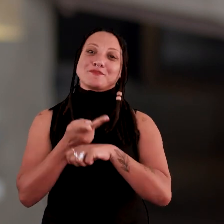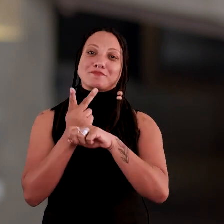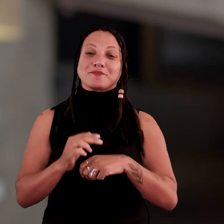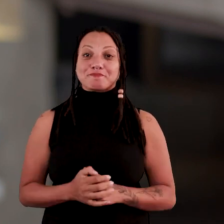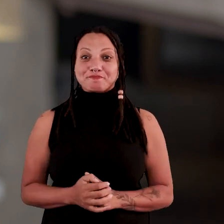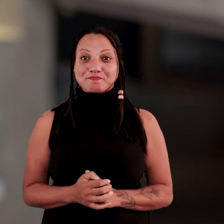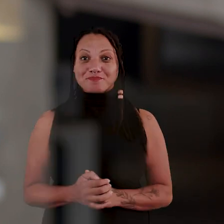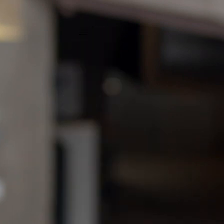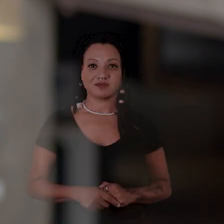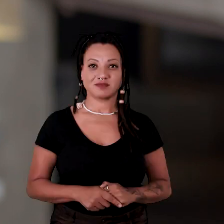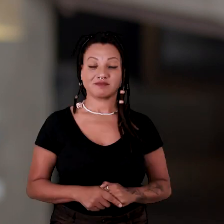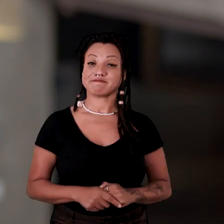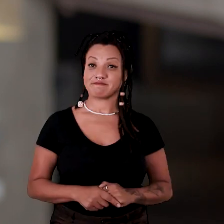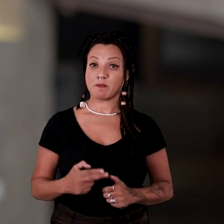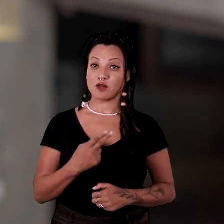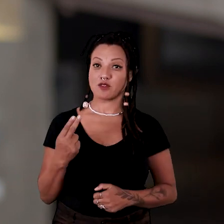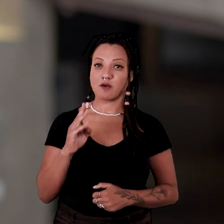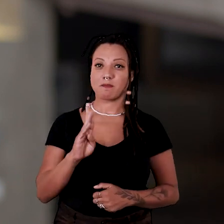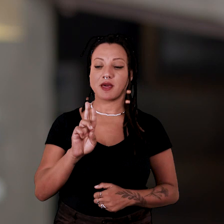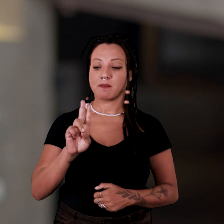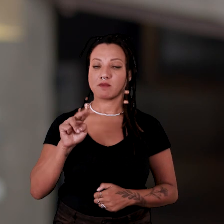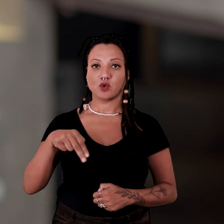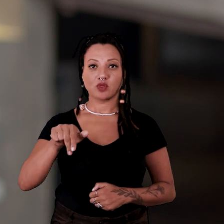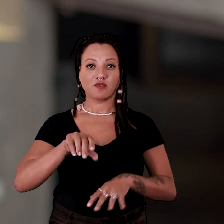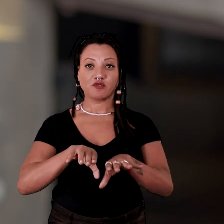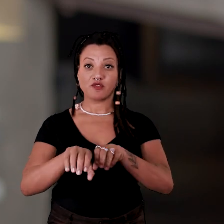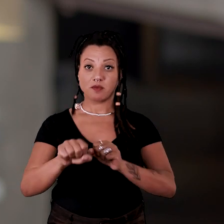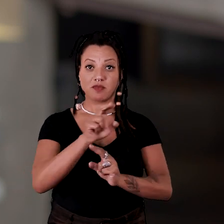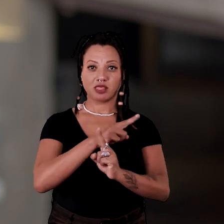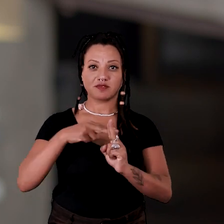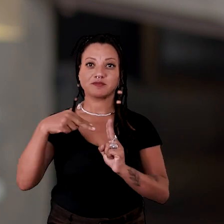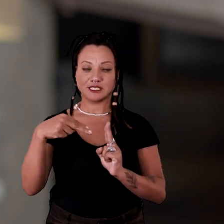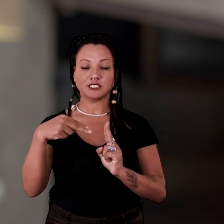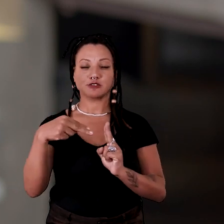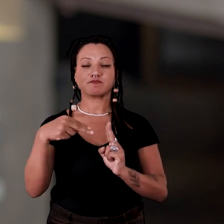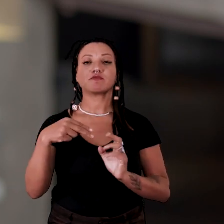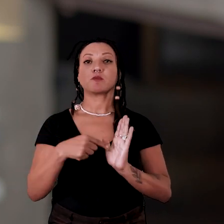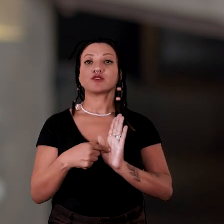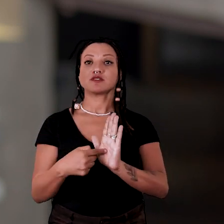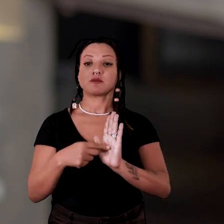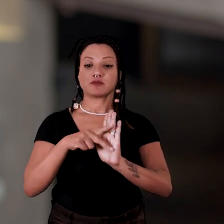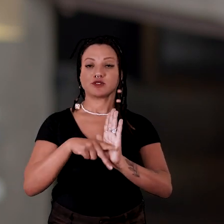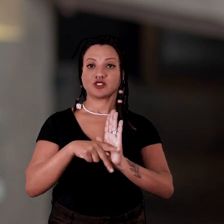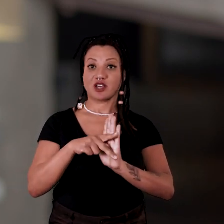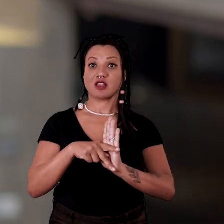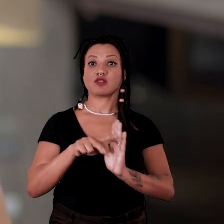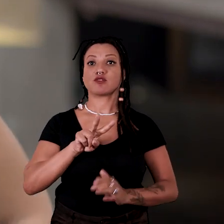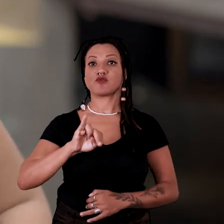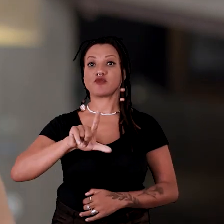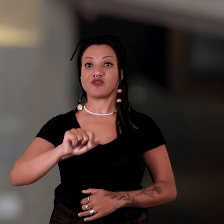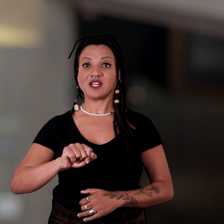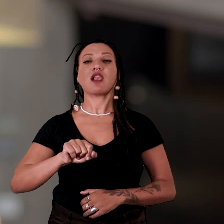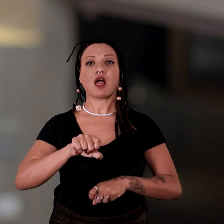dentro de um grupo de extensão, um grupo de pesquisa, chamado Periféricos, da Faculdade de Arquitetura e Urbanismo da Universidade de Brasília. Bom,